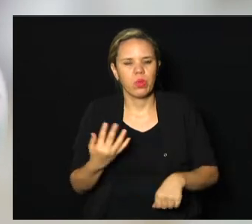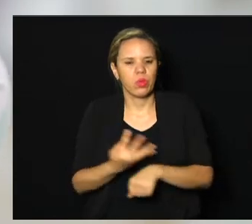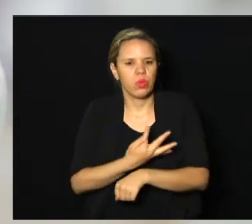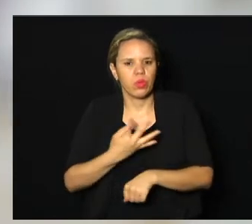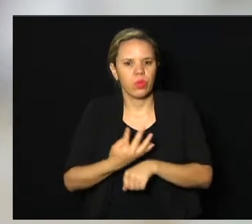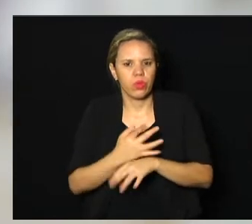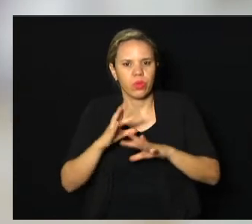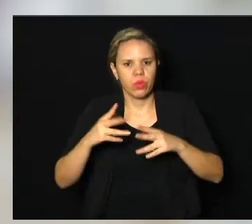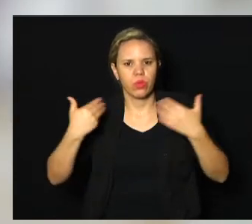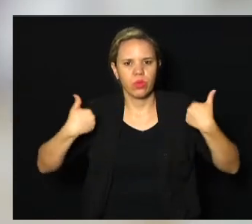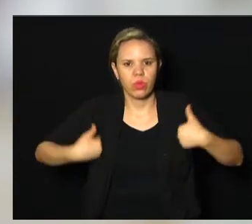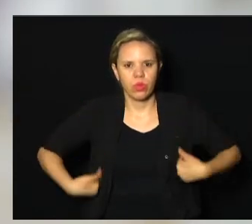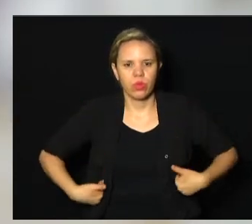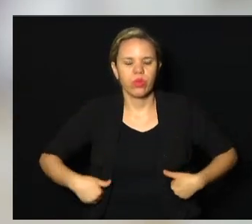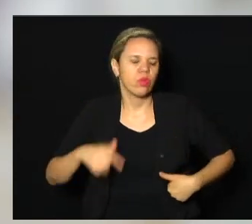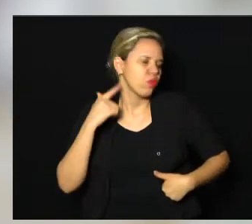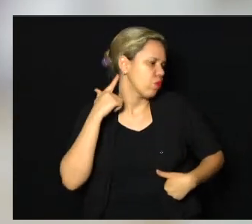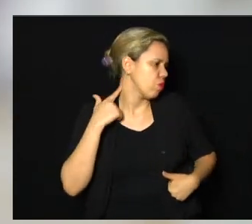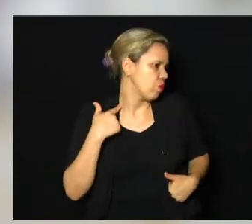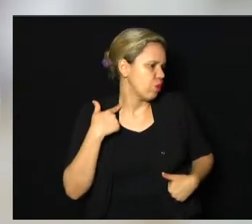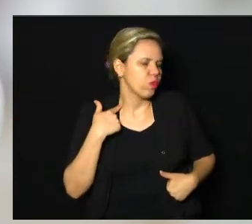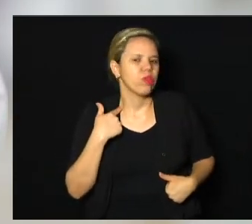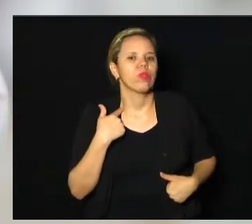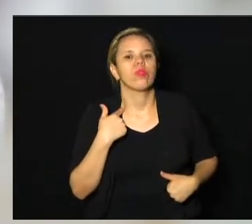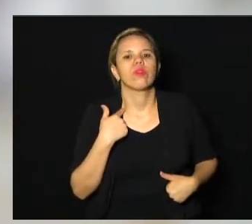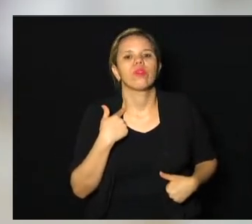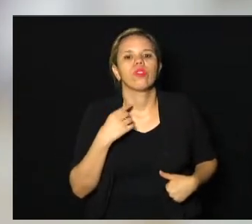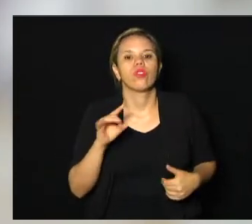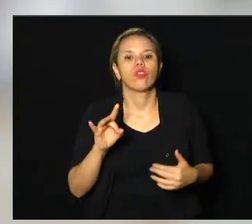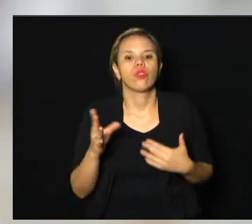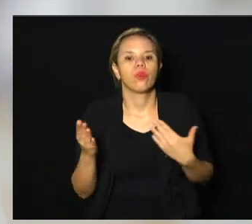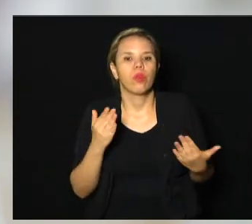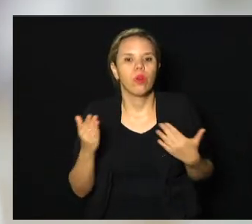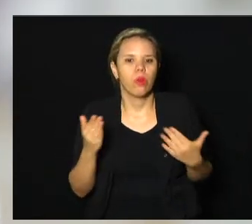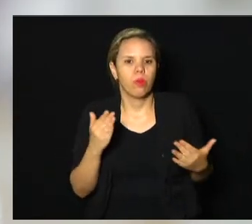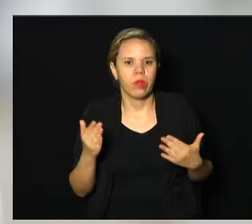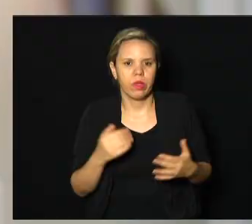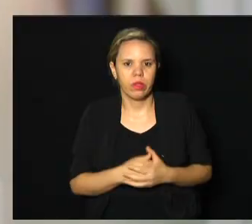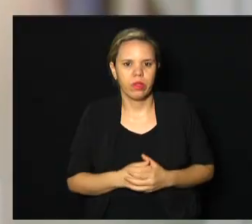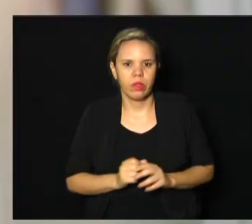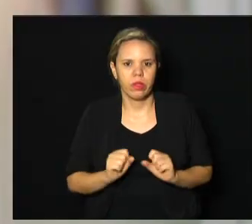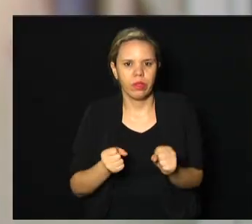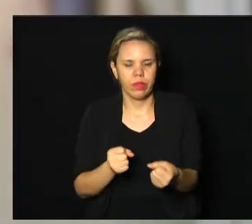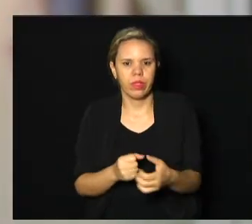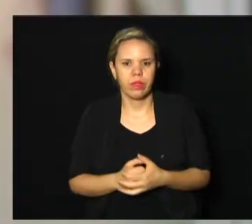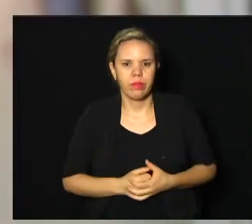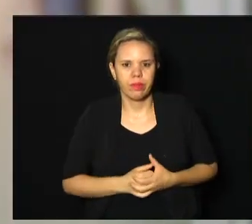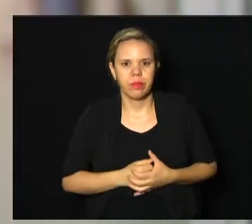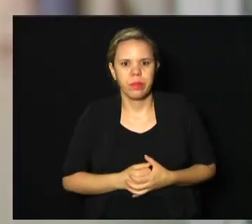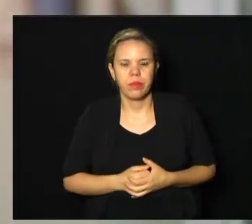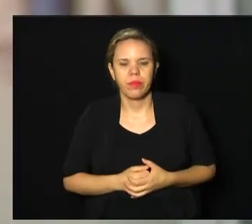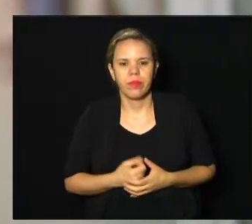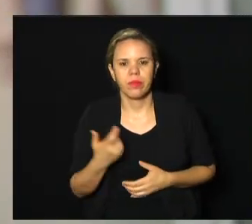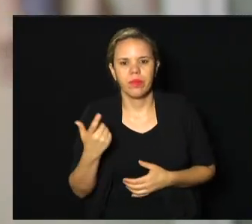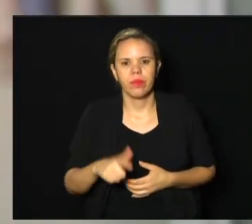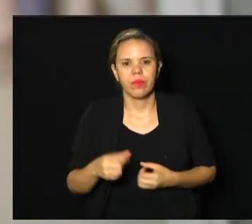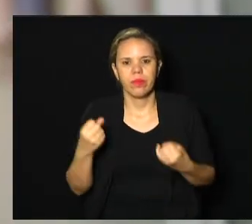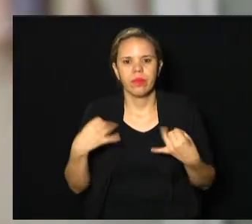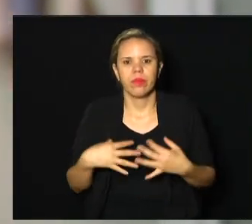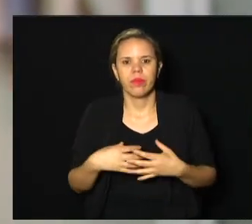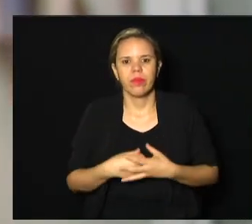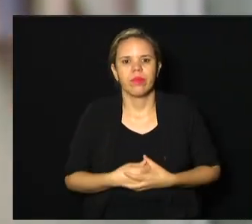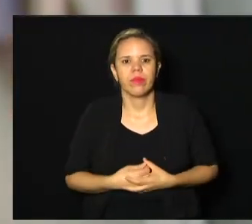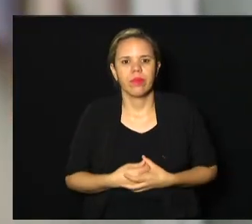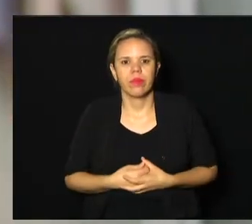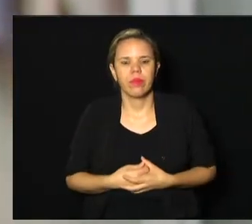de toda a musculatura cervical. Isso é uma contração involuntária de defesa. Mas, de novo, né, quanto